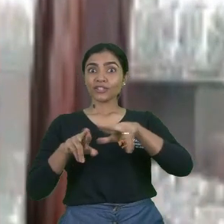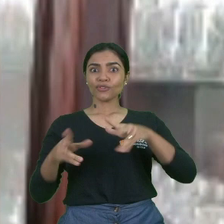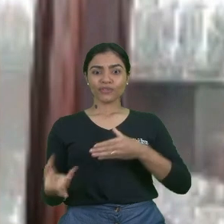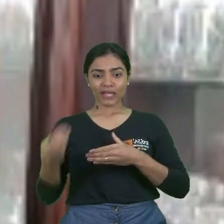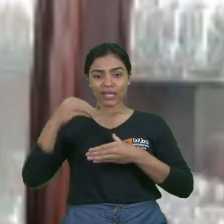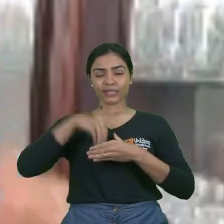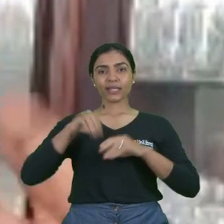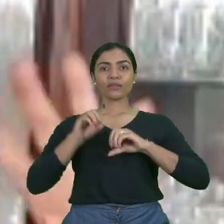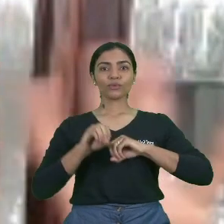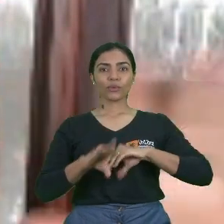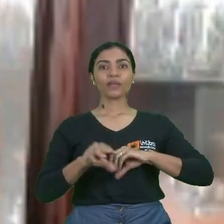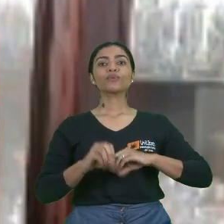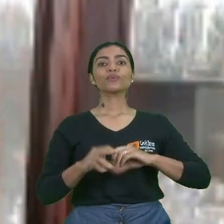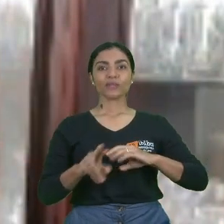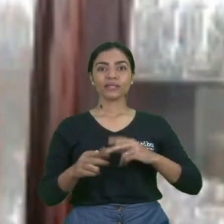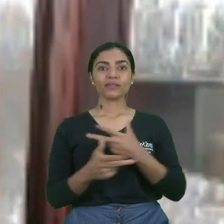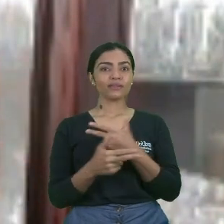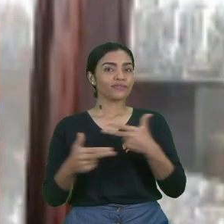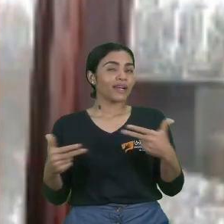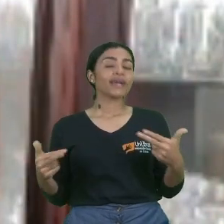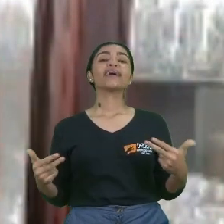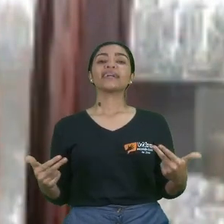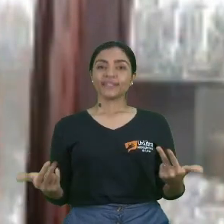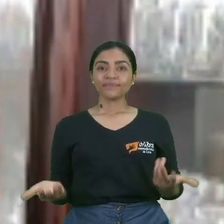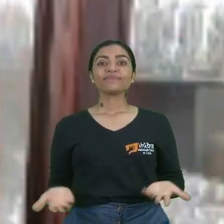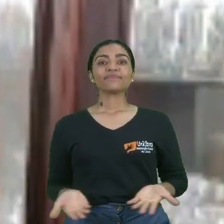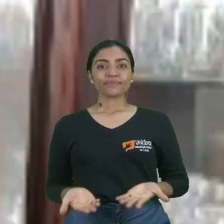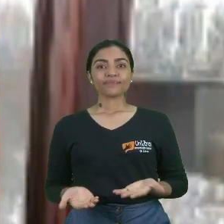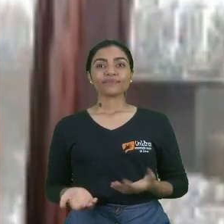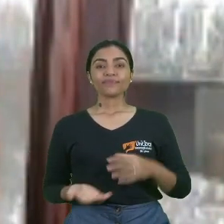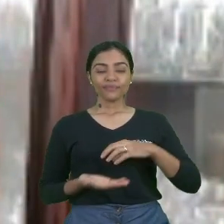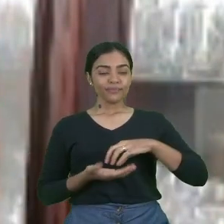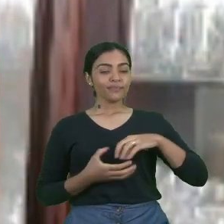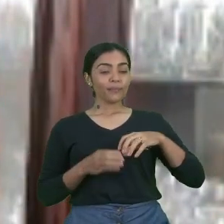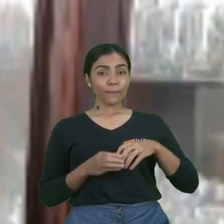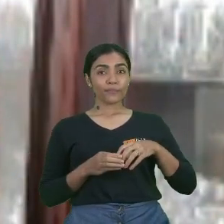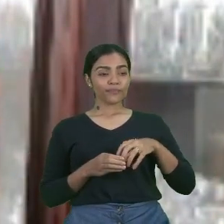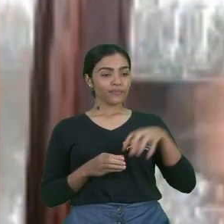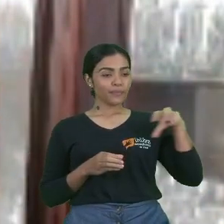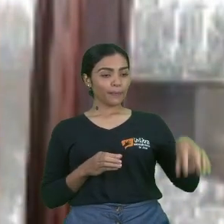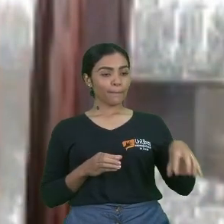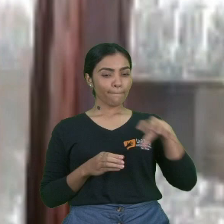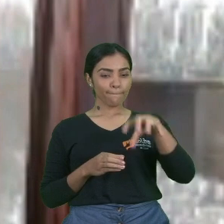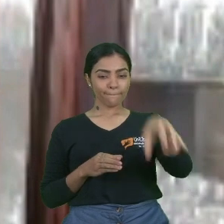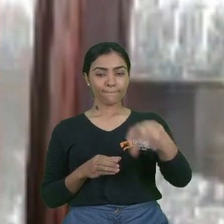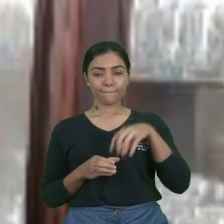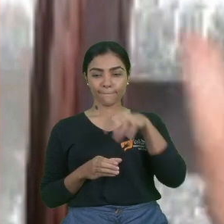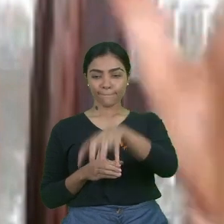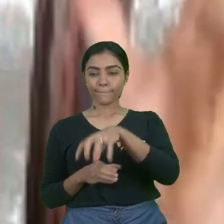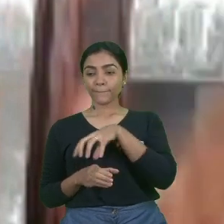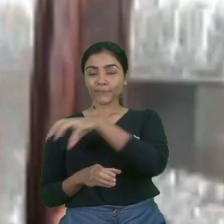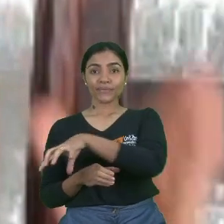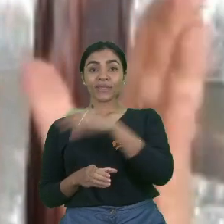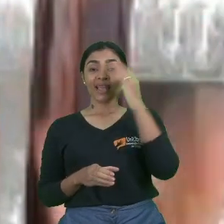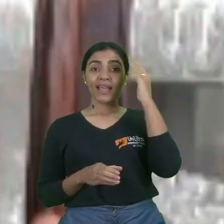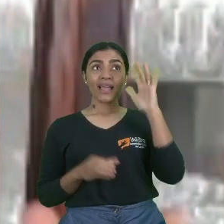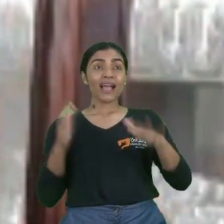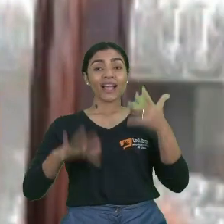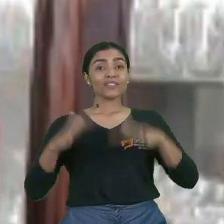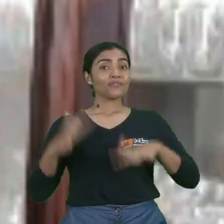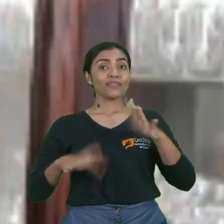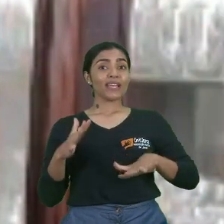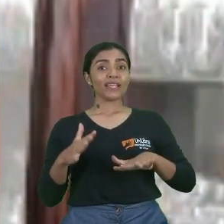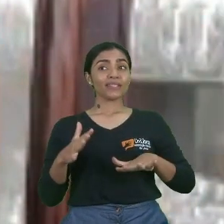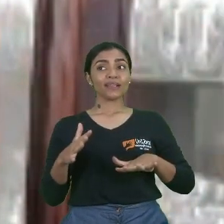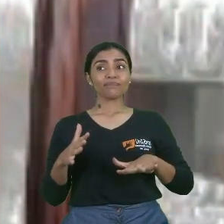Ou você tem uma variedade divisões e subdivisões que às vezes ficam mais importantes que a parte